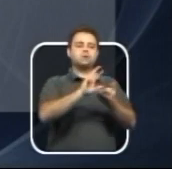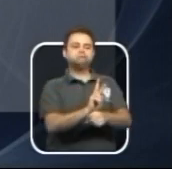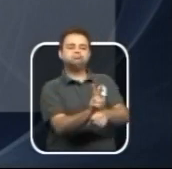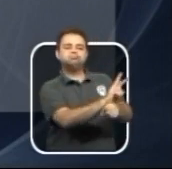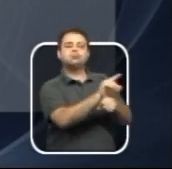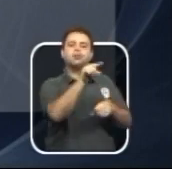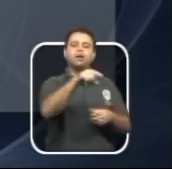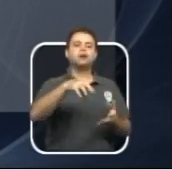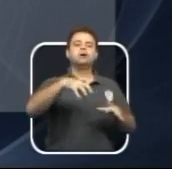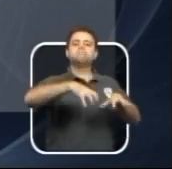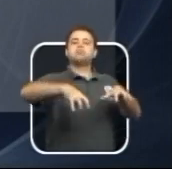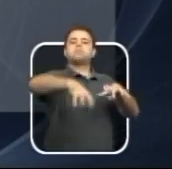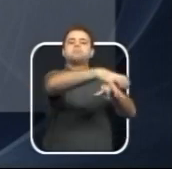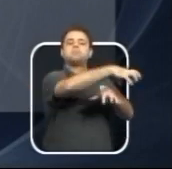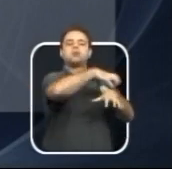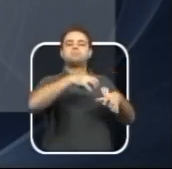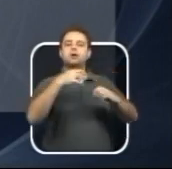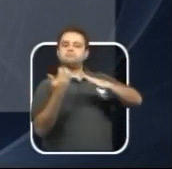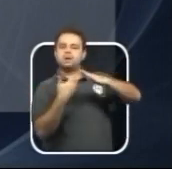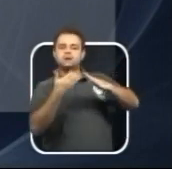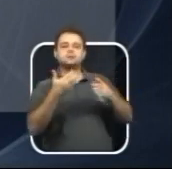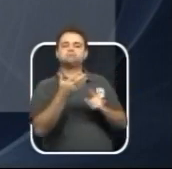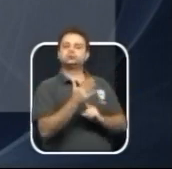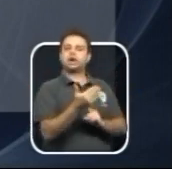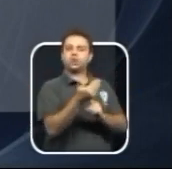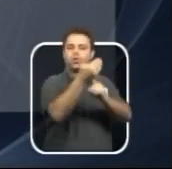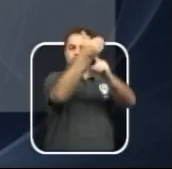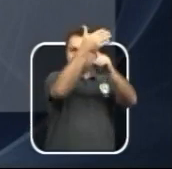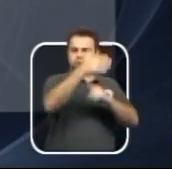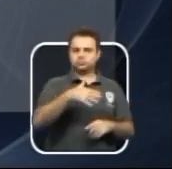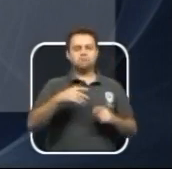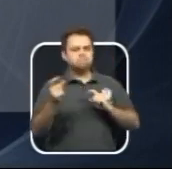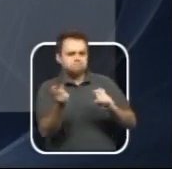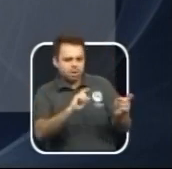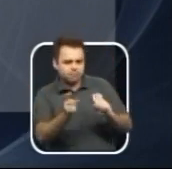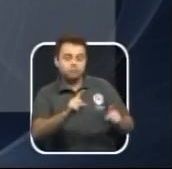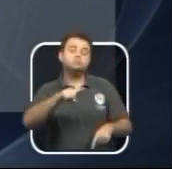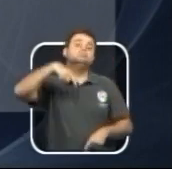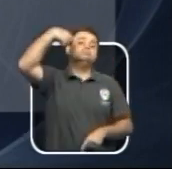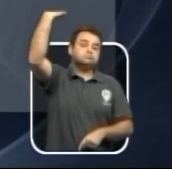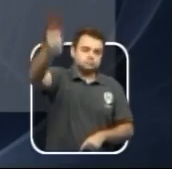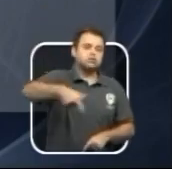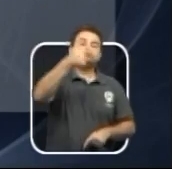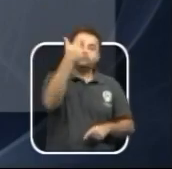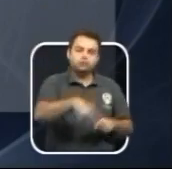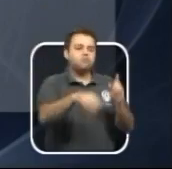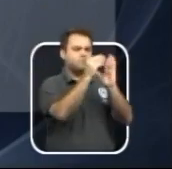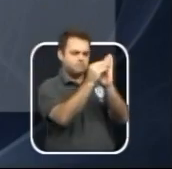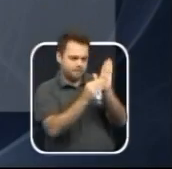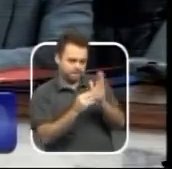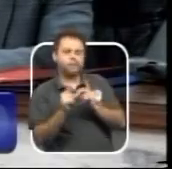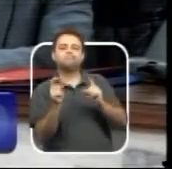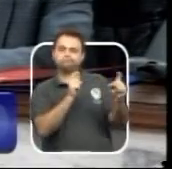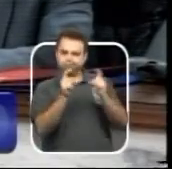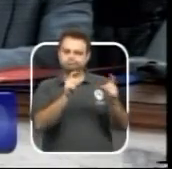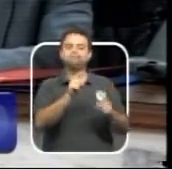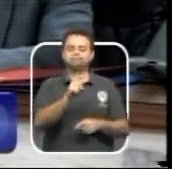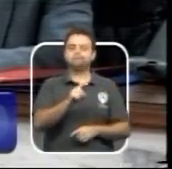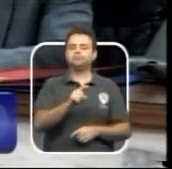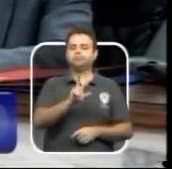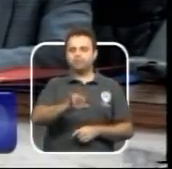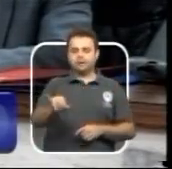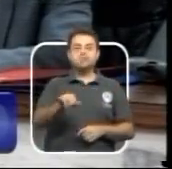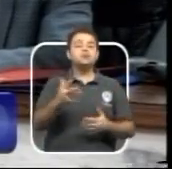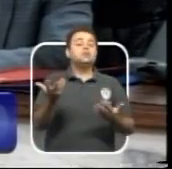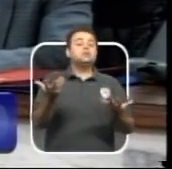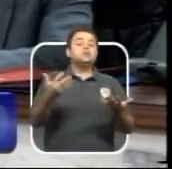Tecnológico. Essa matéria foi analisada em primeira discussão e volta à pauta futuramente para análise do mérito. Todas as informações